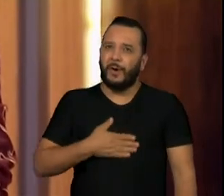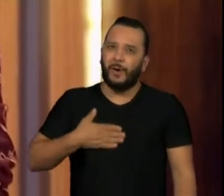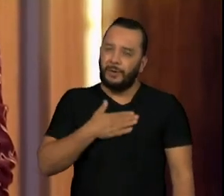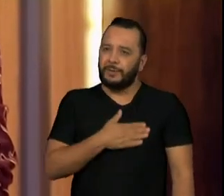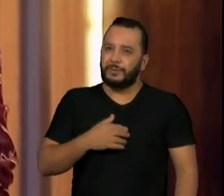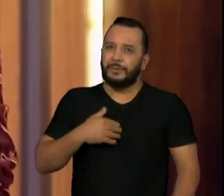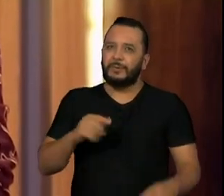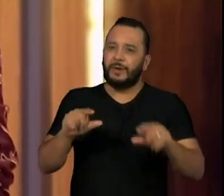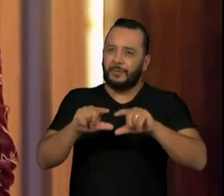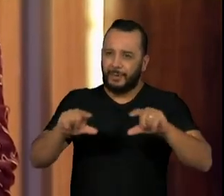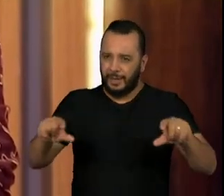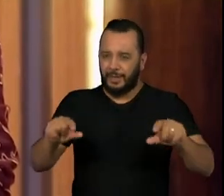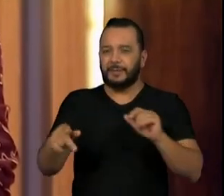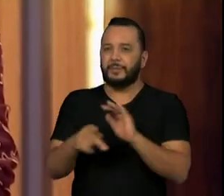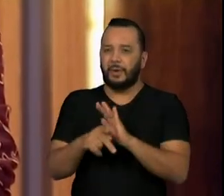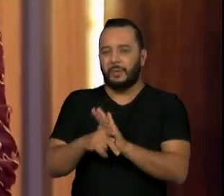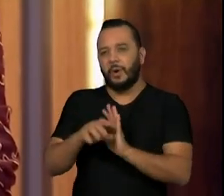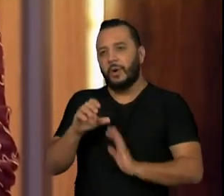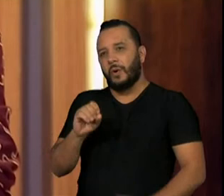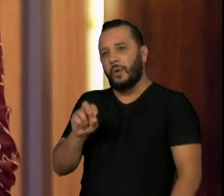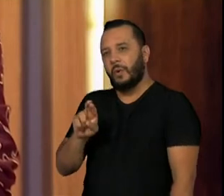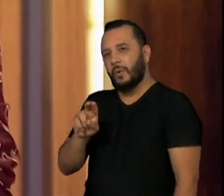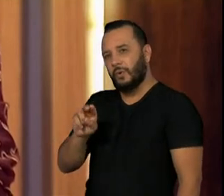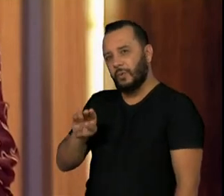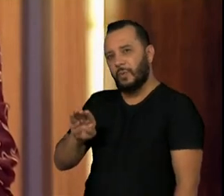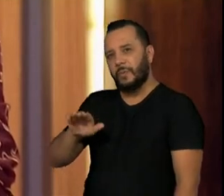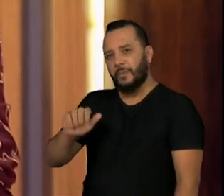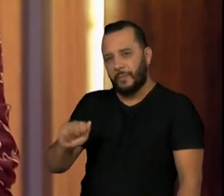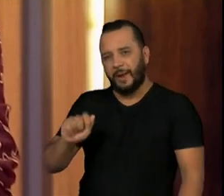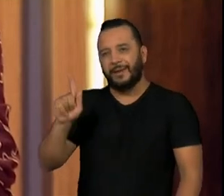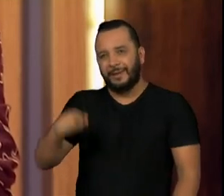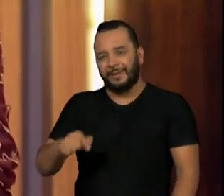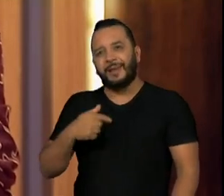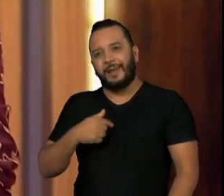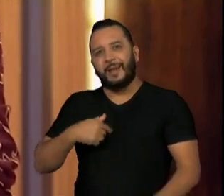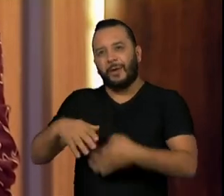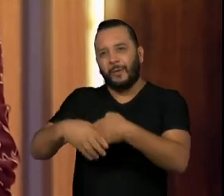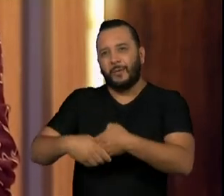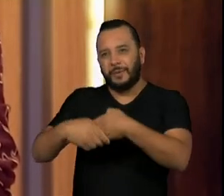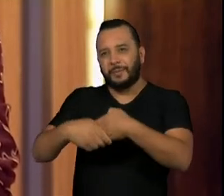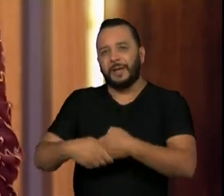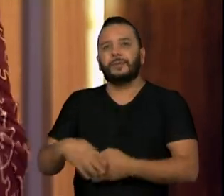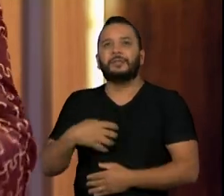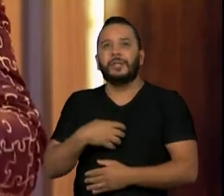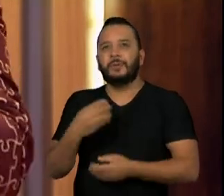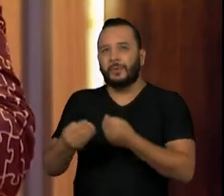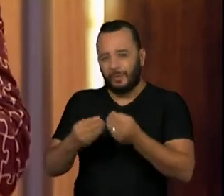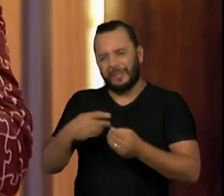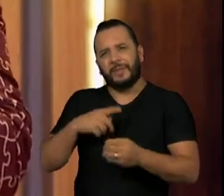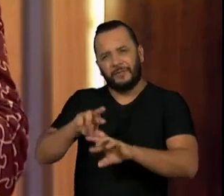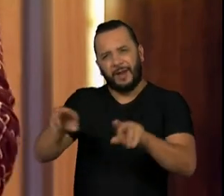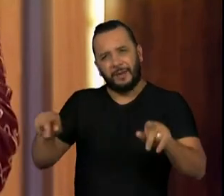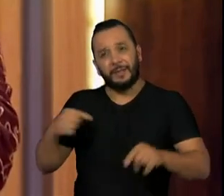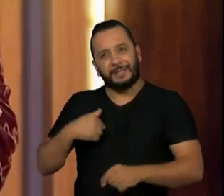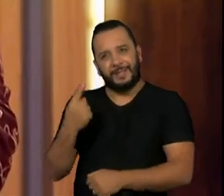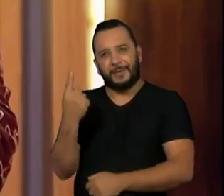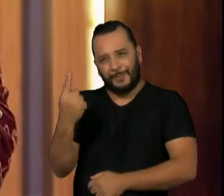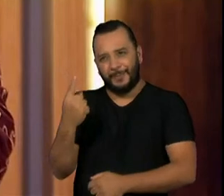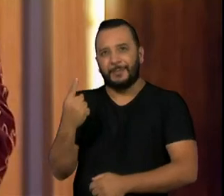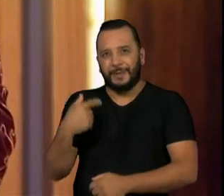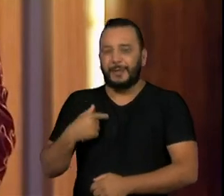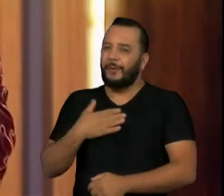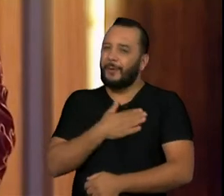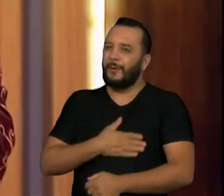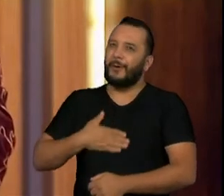de uma expressão iorubá no cumprimento. E os iorubás têm uma forma de cumprimento, tem várias, mas uma